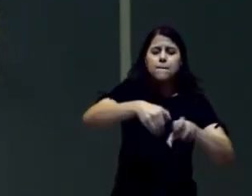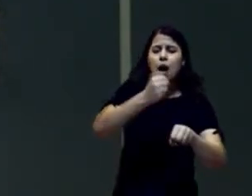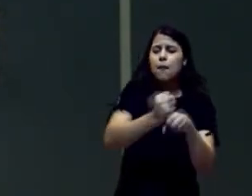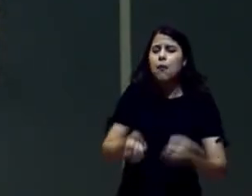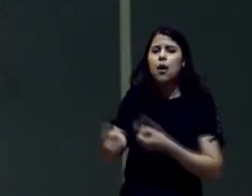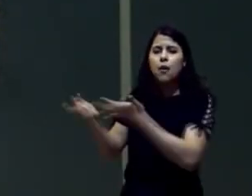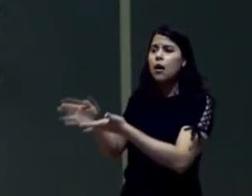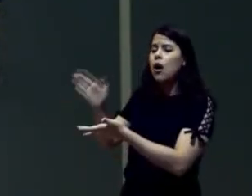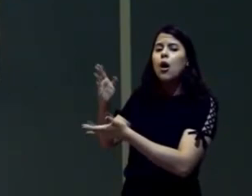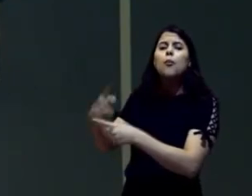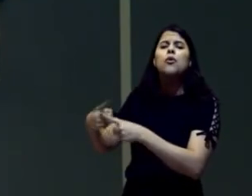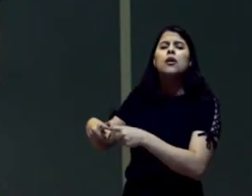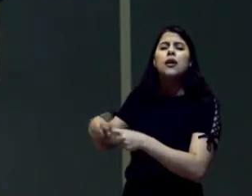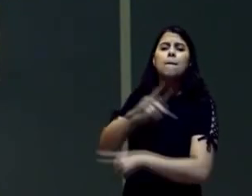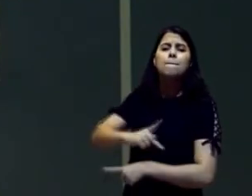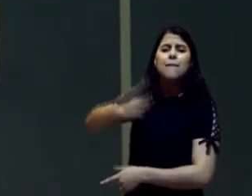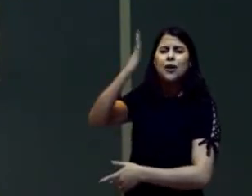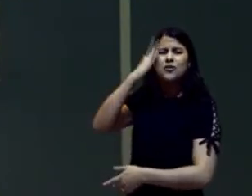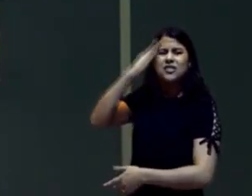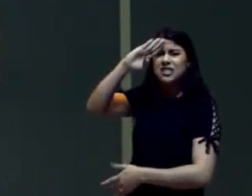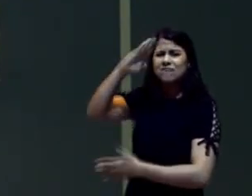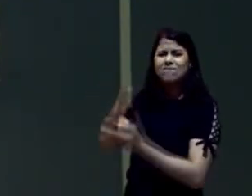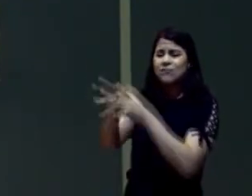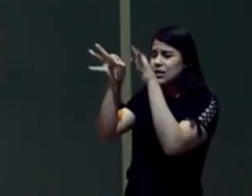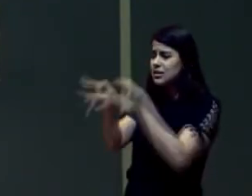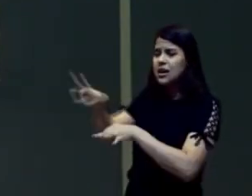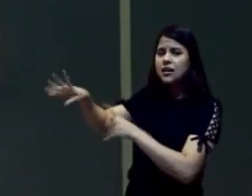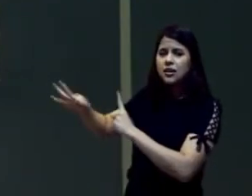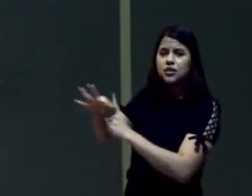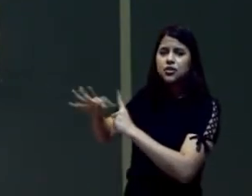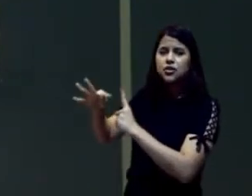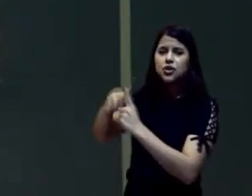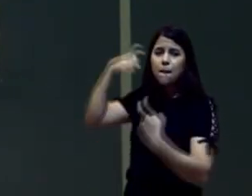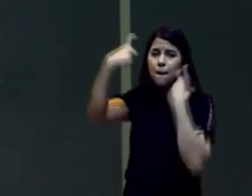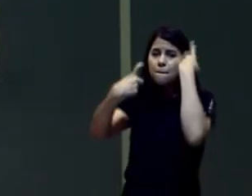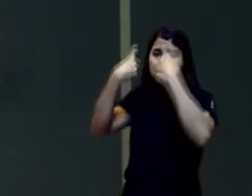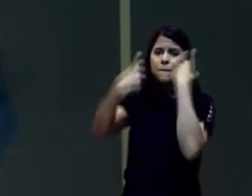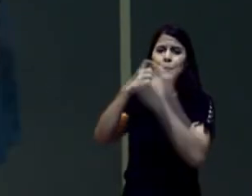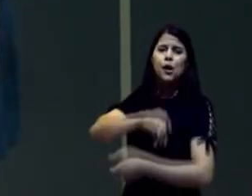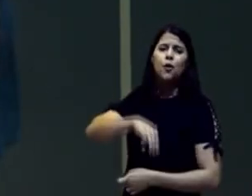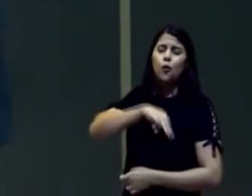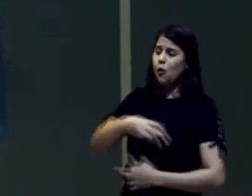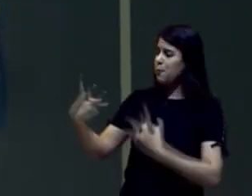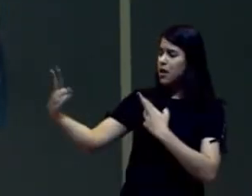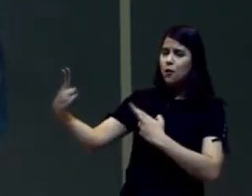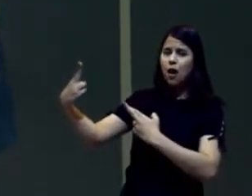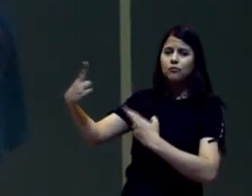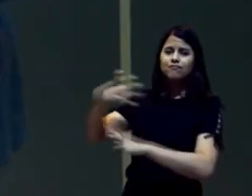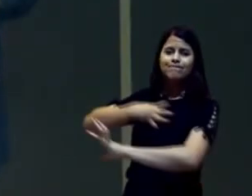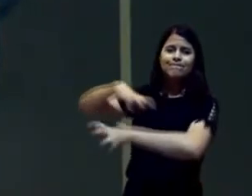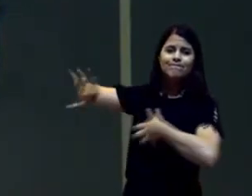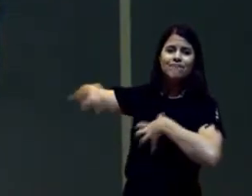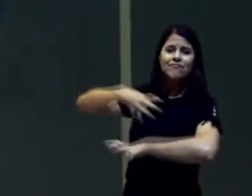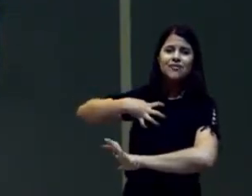que tinha no coração o mesmo sentimento que ele e queria zelar pela chamada missionária. Ele escreve a Timóteo